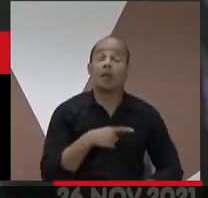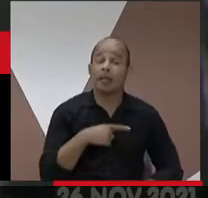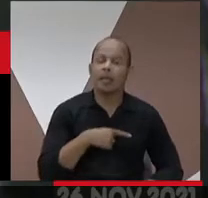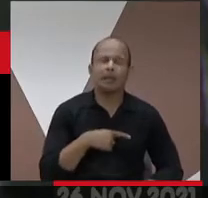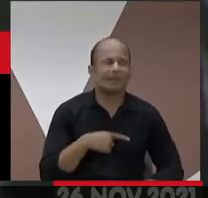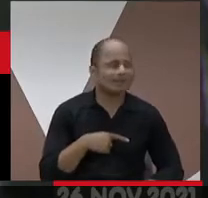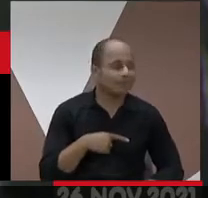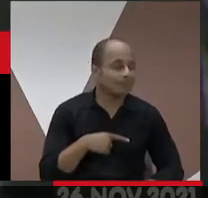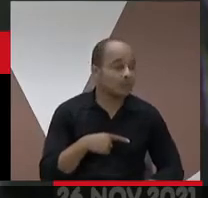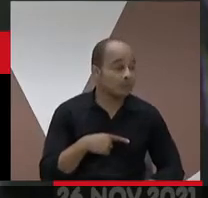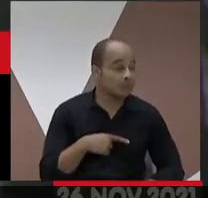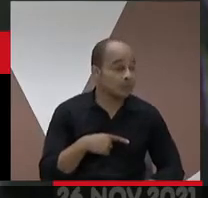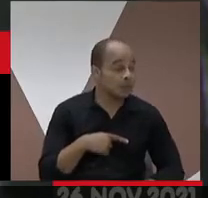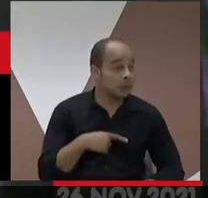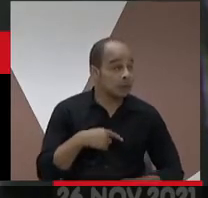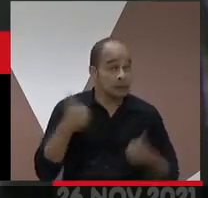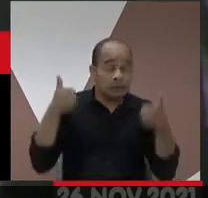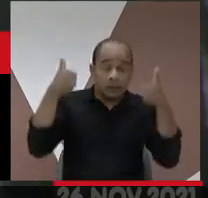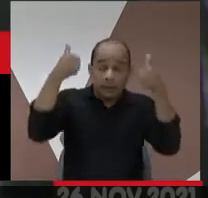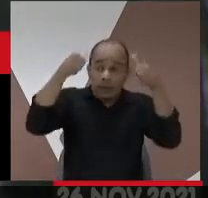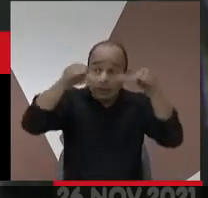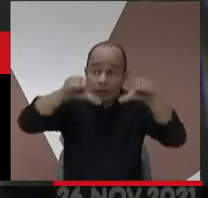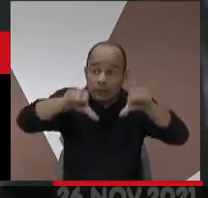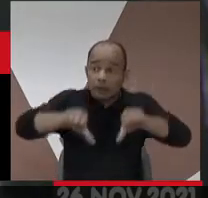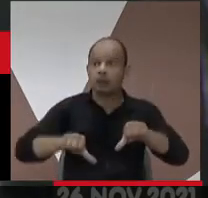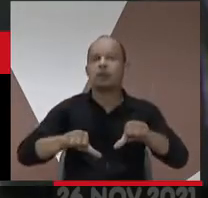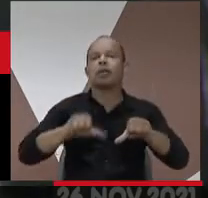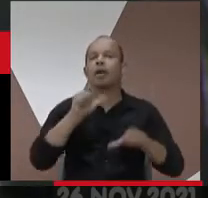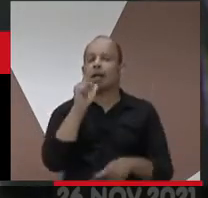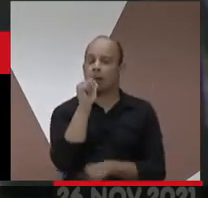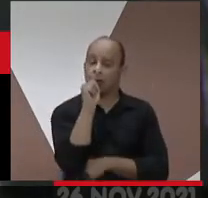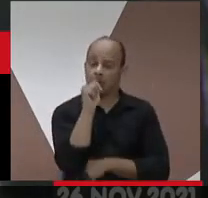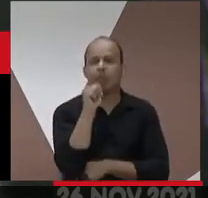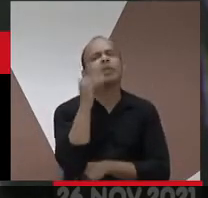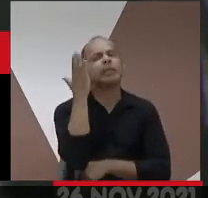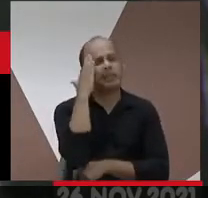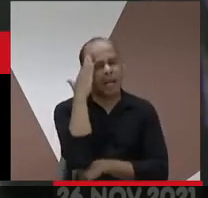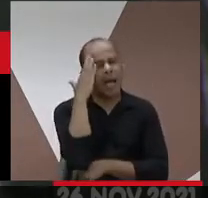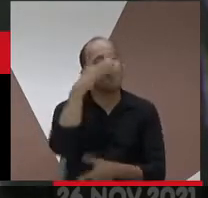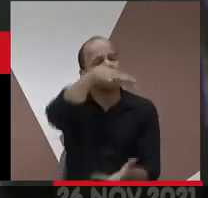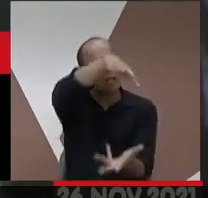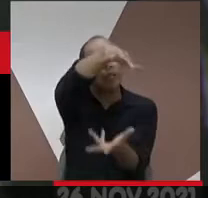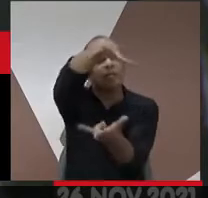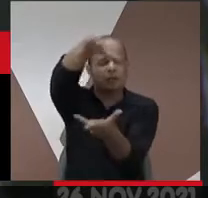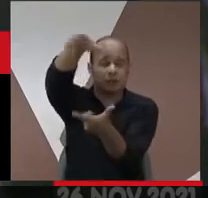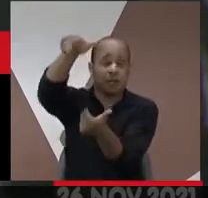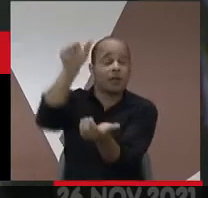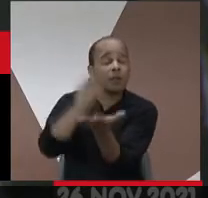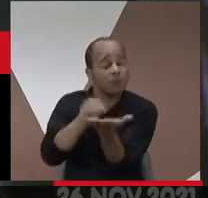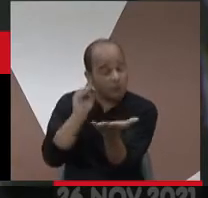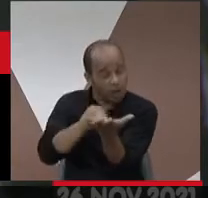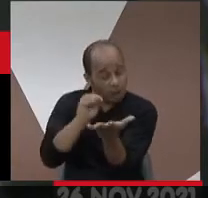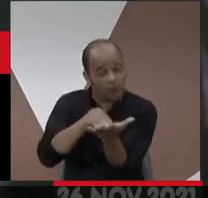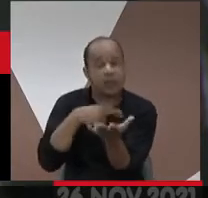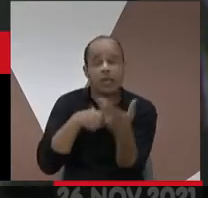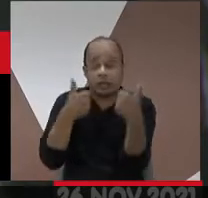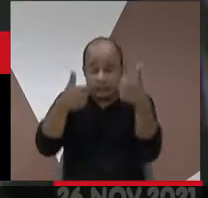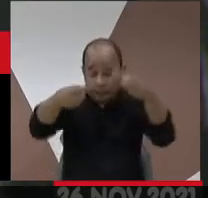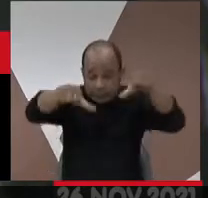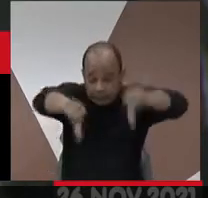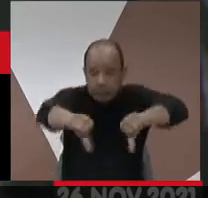planeta inteiro. Por que, então, não defender a nossa caixa d'água que abastece a